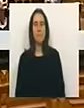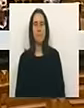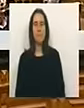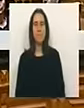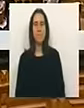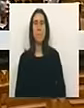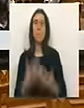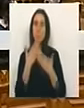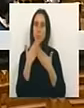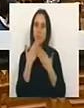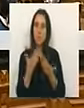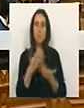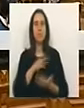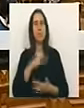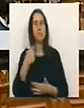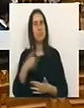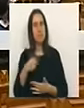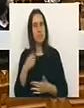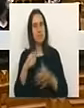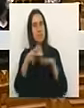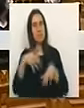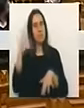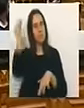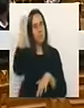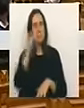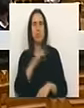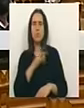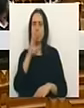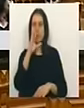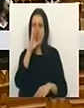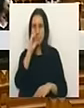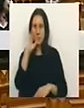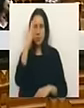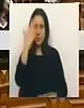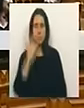Muito obrigado, Sr. Presidente da Assembleia da República, Sr. Primeiro-Ministro.